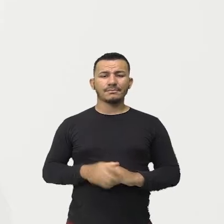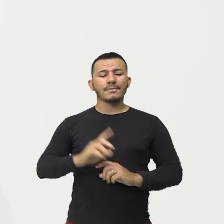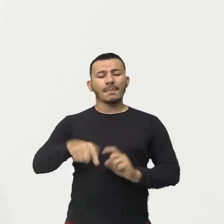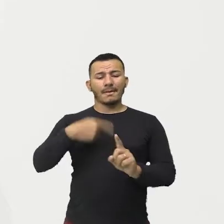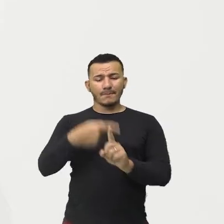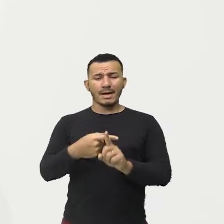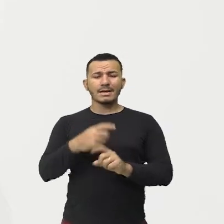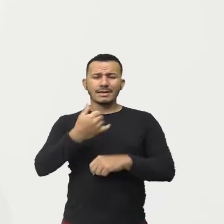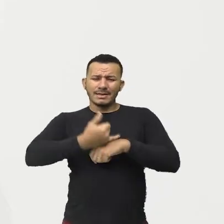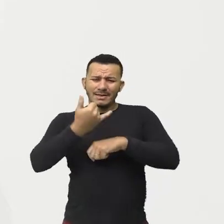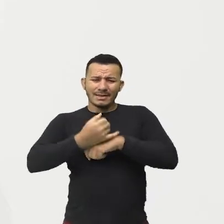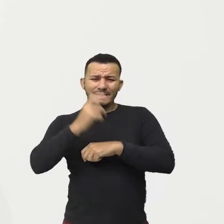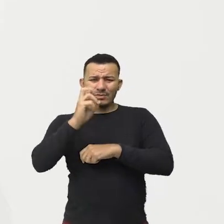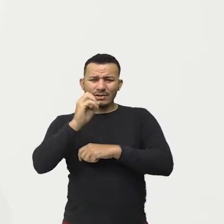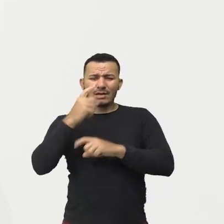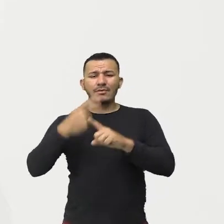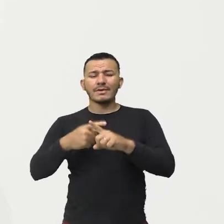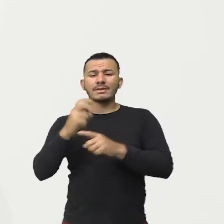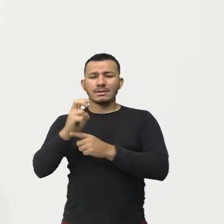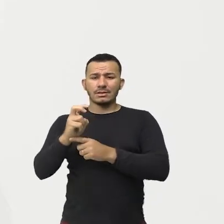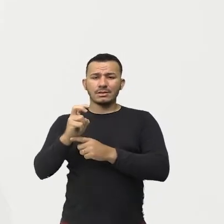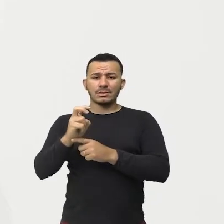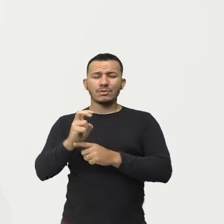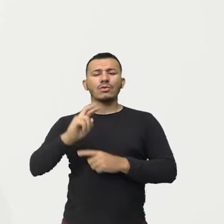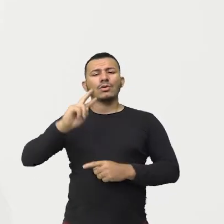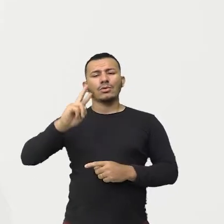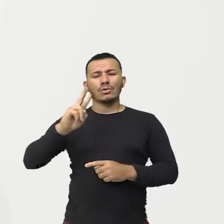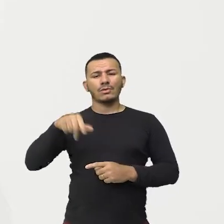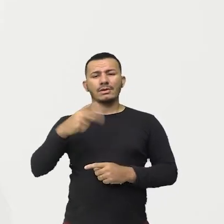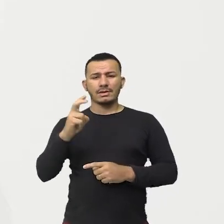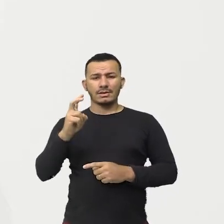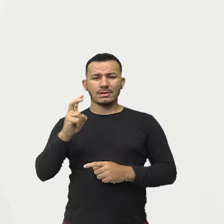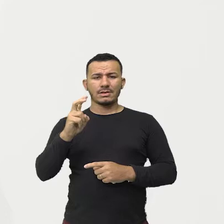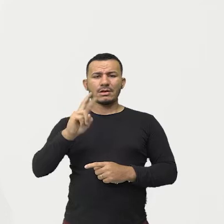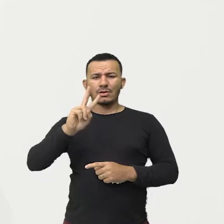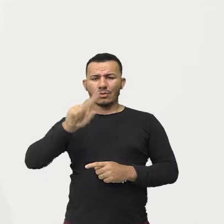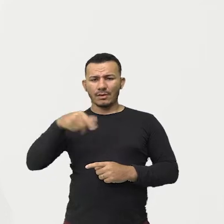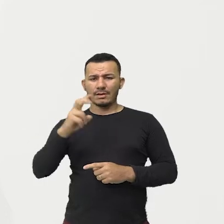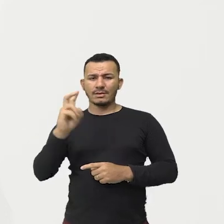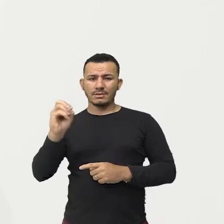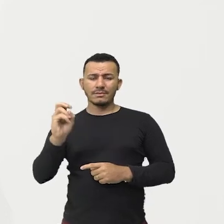Mais 50 centavos vezes 5, dá R$2,50.